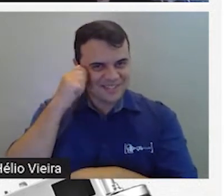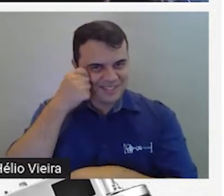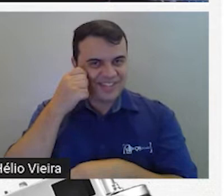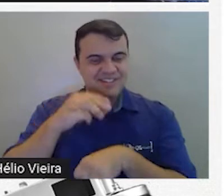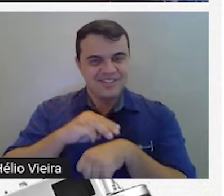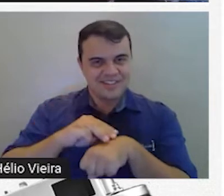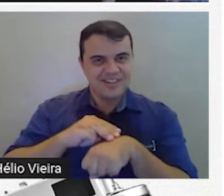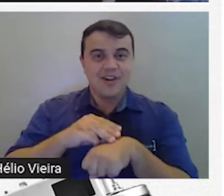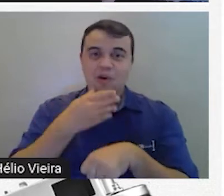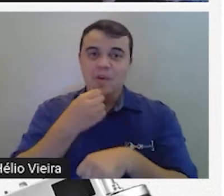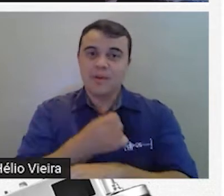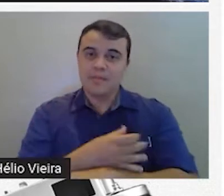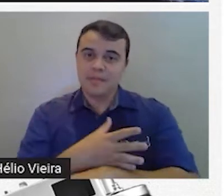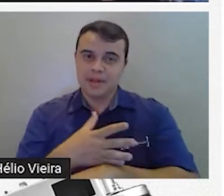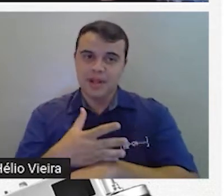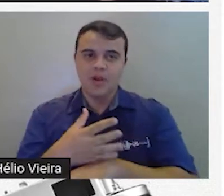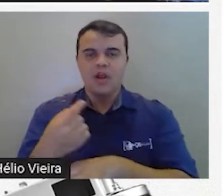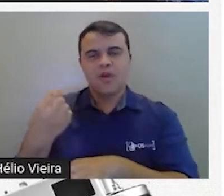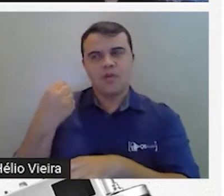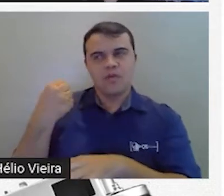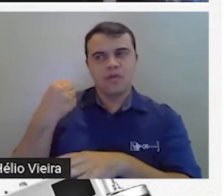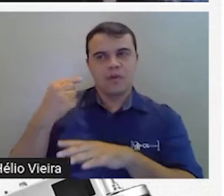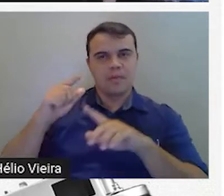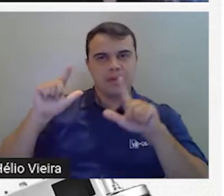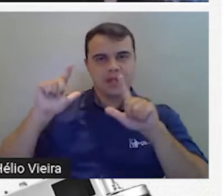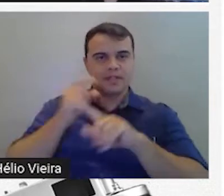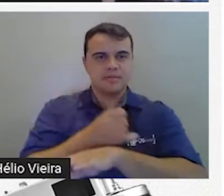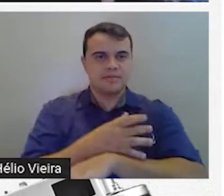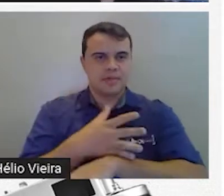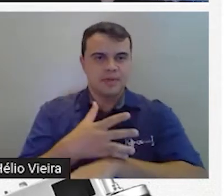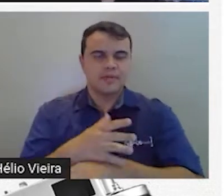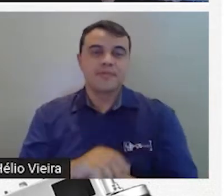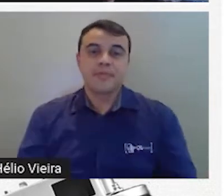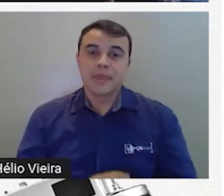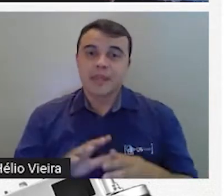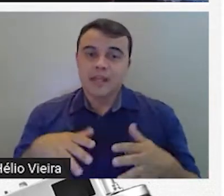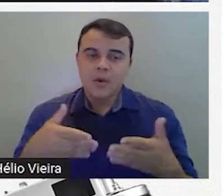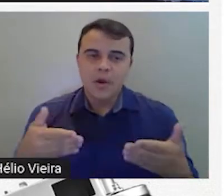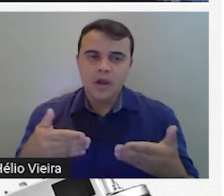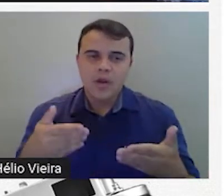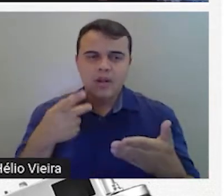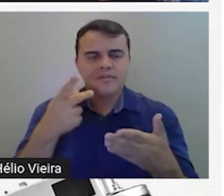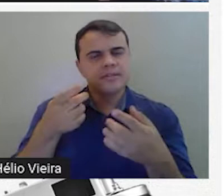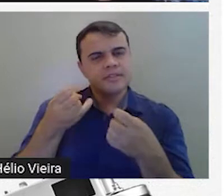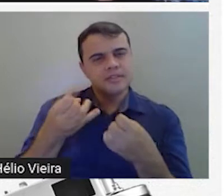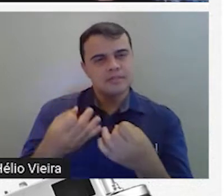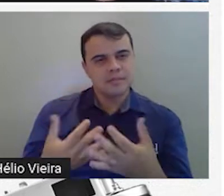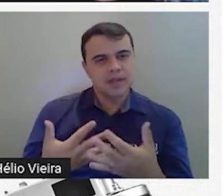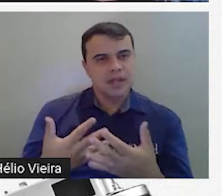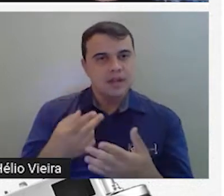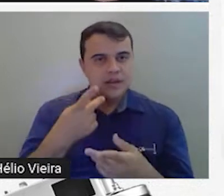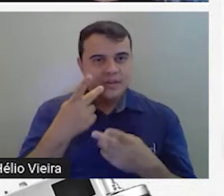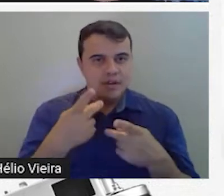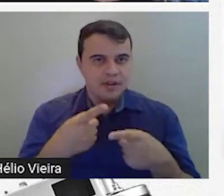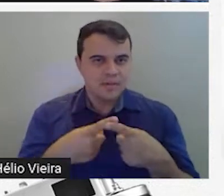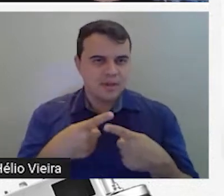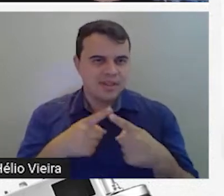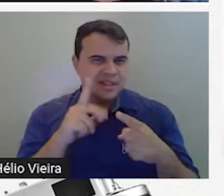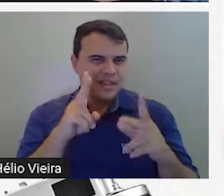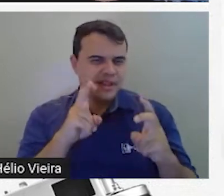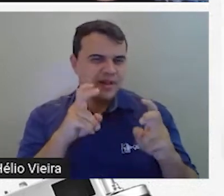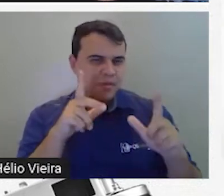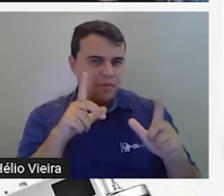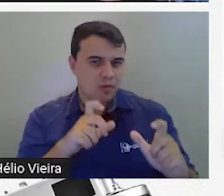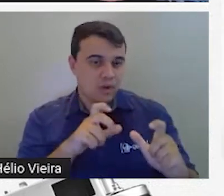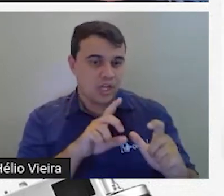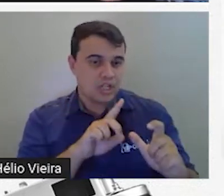ele é um homem branco, e ao fundo uma parede branca. Bom, para começar a falar um pouquinho sobre fotografia